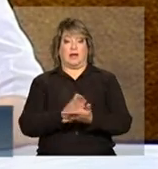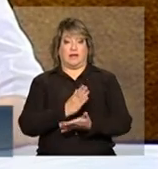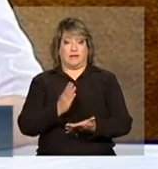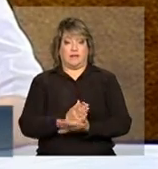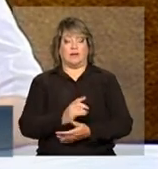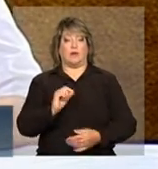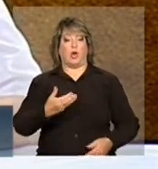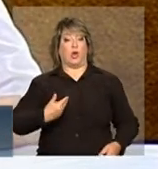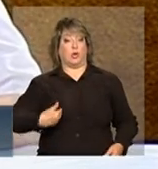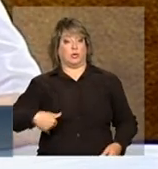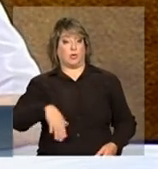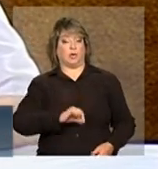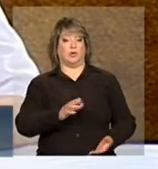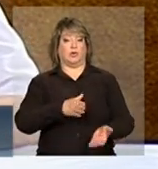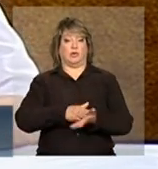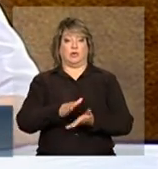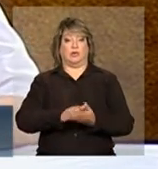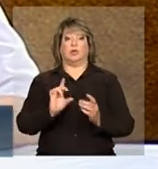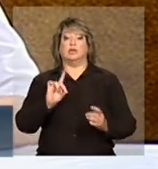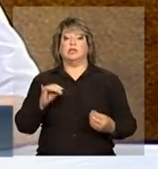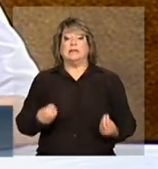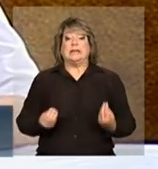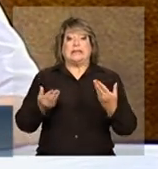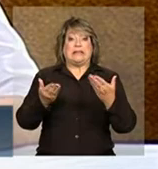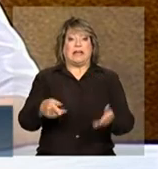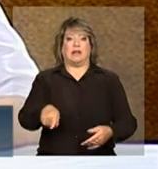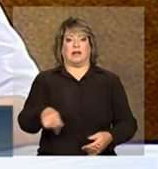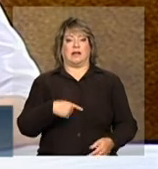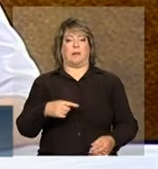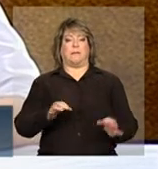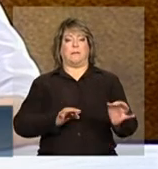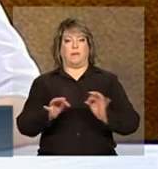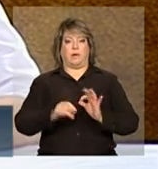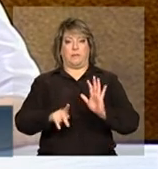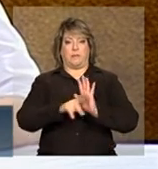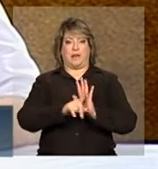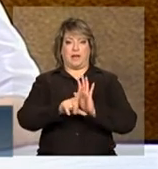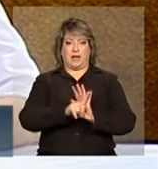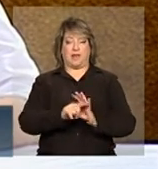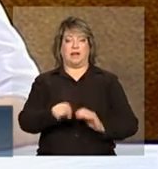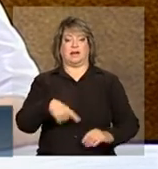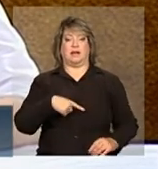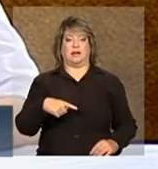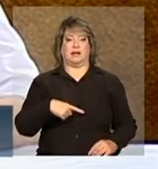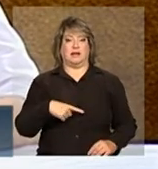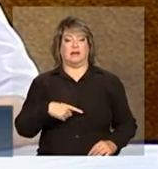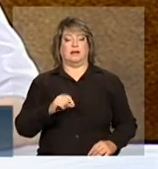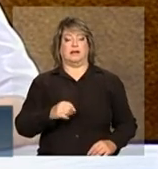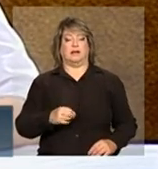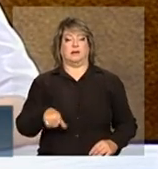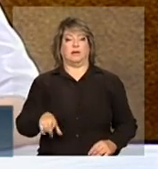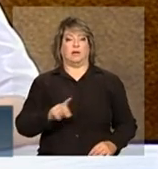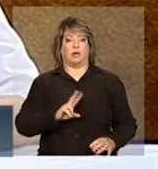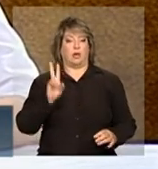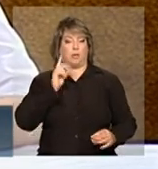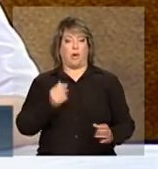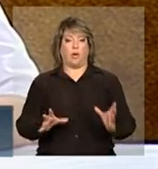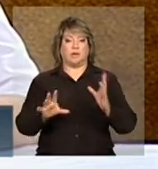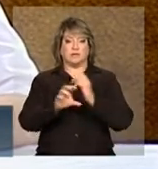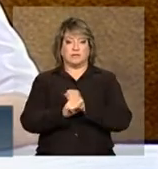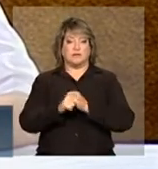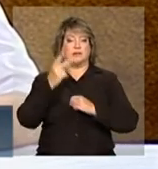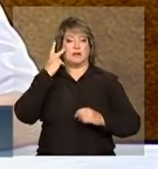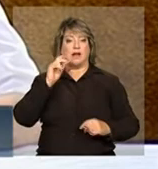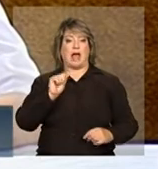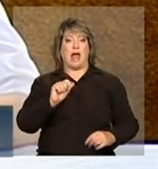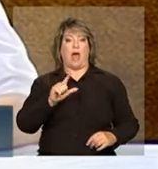nós publicamos no dia da entrega do projeto de lei ao Congresso, que é o Orçamento Federal ao Alcance de Todos. É uma